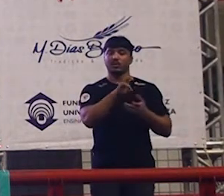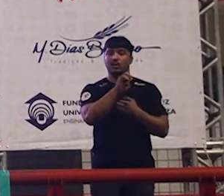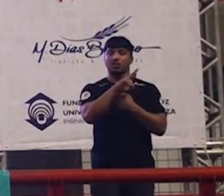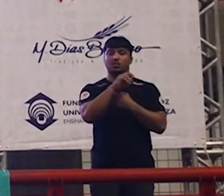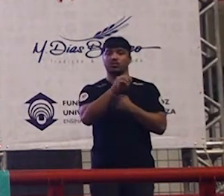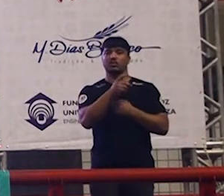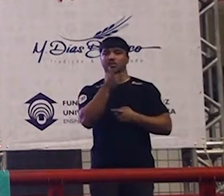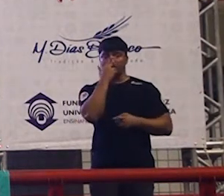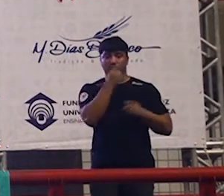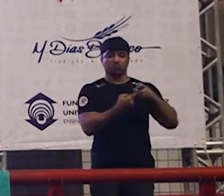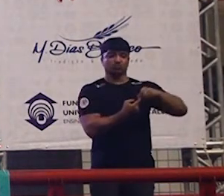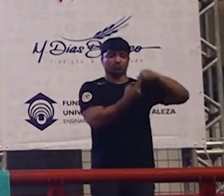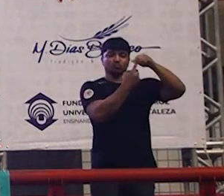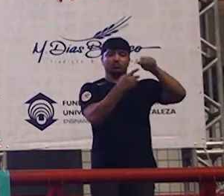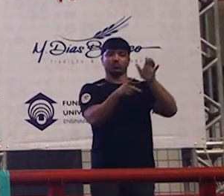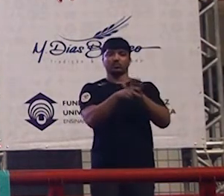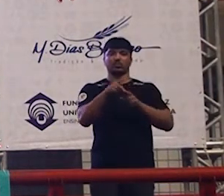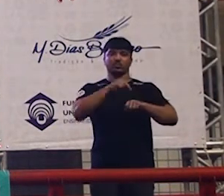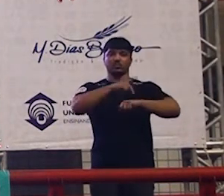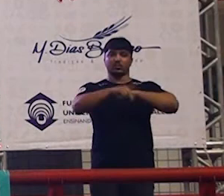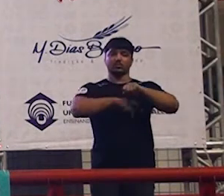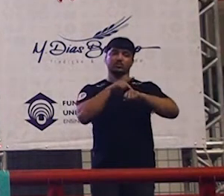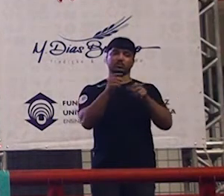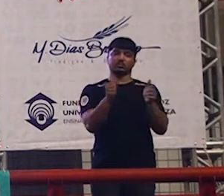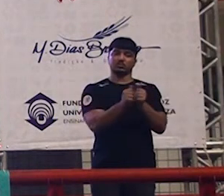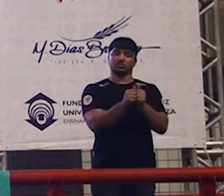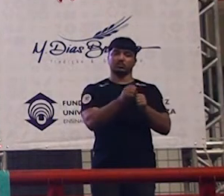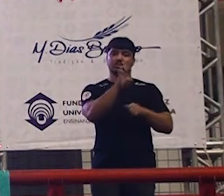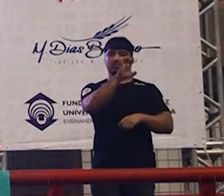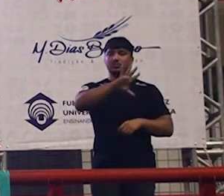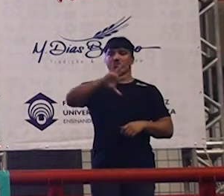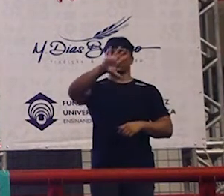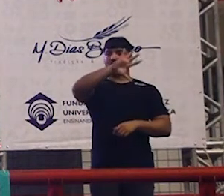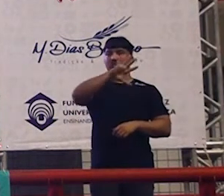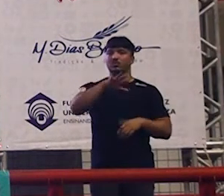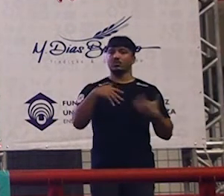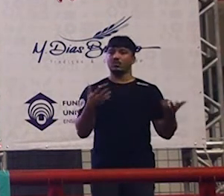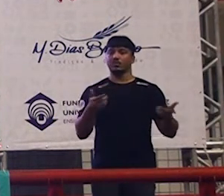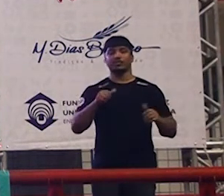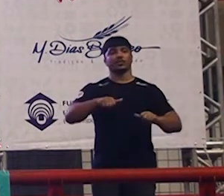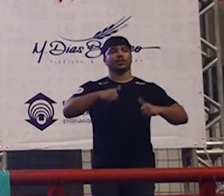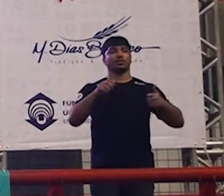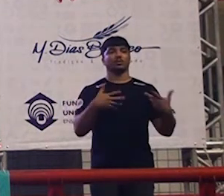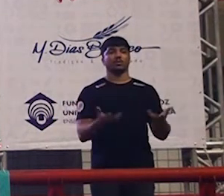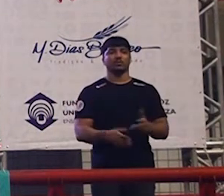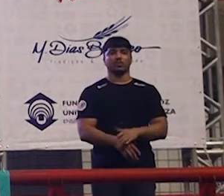como moeda única para países da União Europeia. Qual o melhor item?